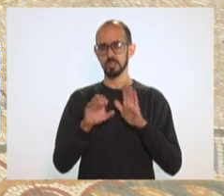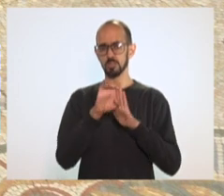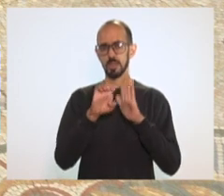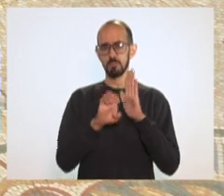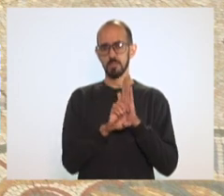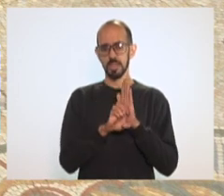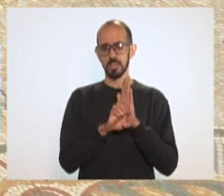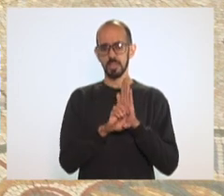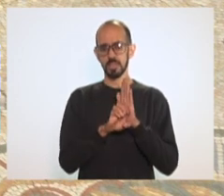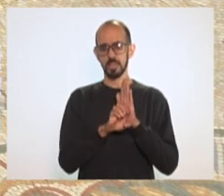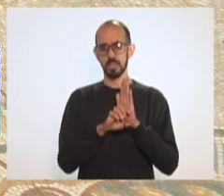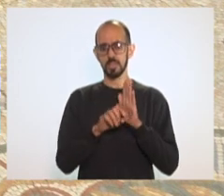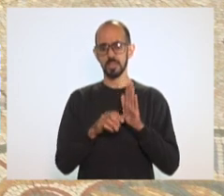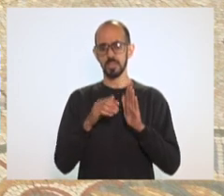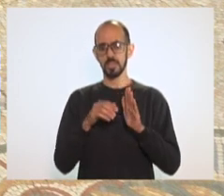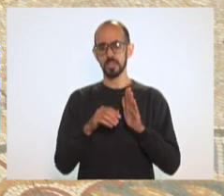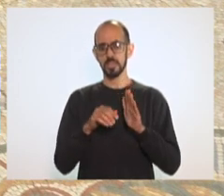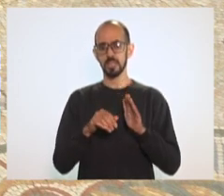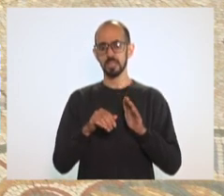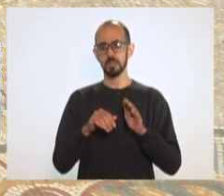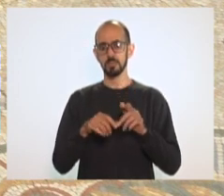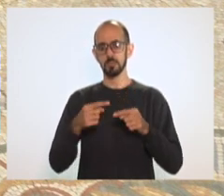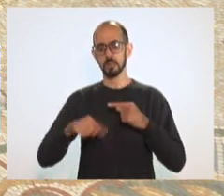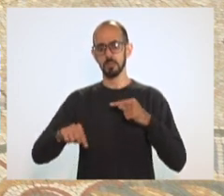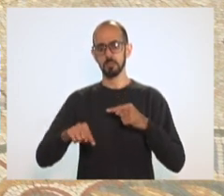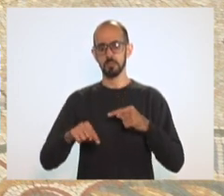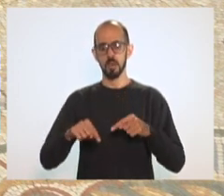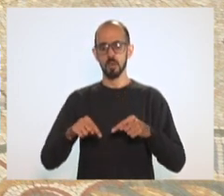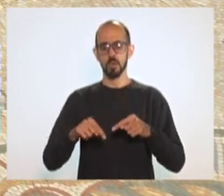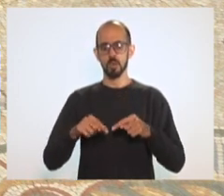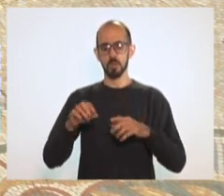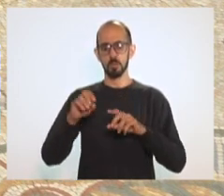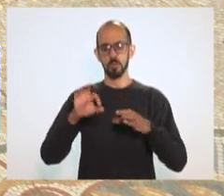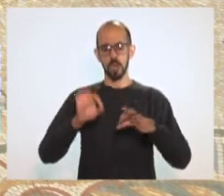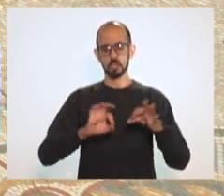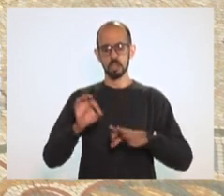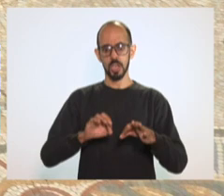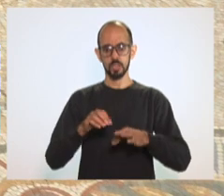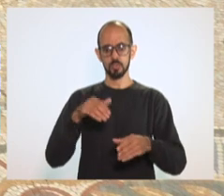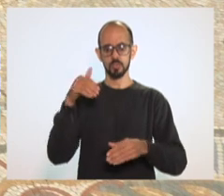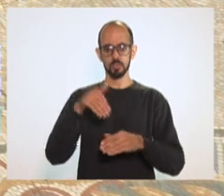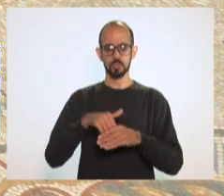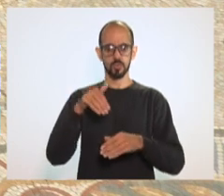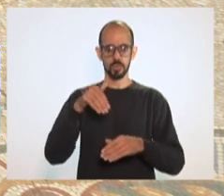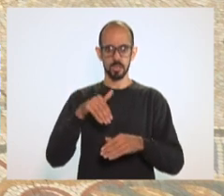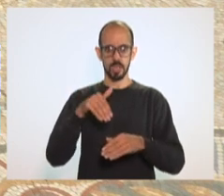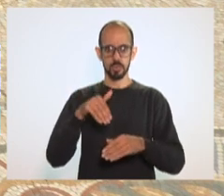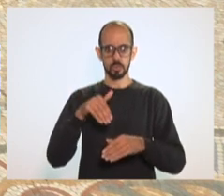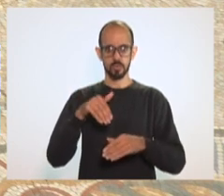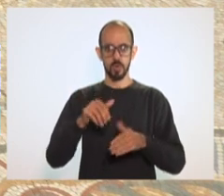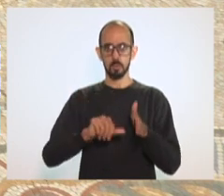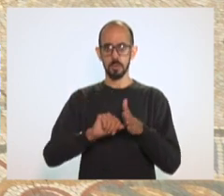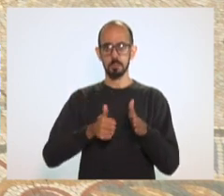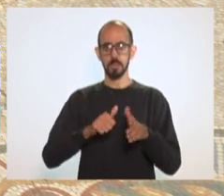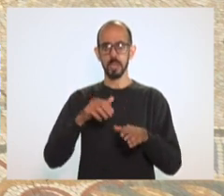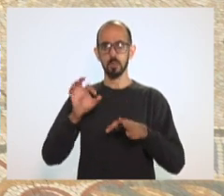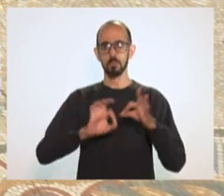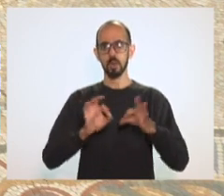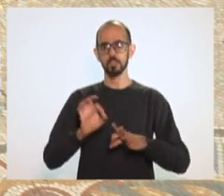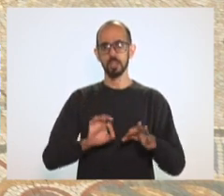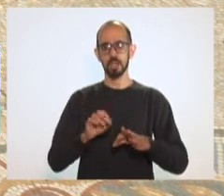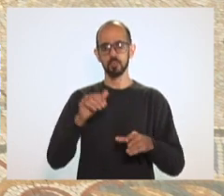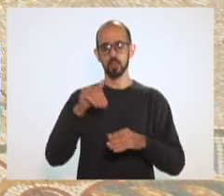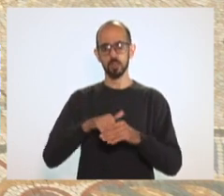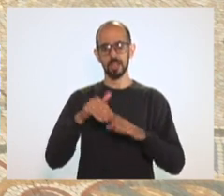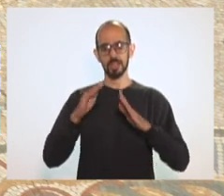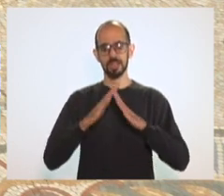impediu que esse projeto fosse votado no ano passado. Ele foi o primeiro projeto a ser votado esse ano nessa casa legislativa. O governo